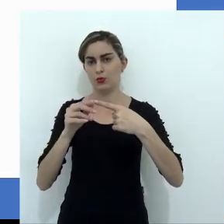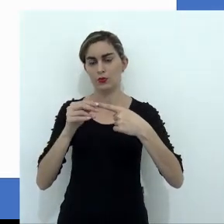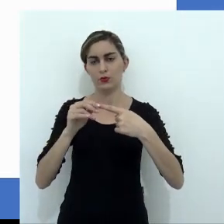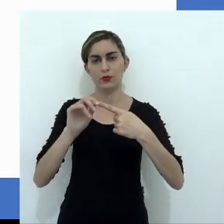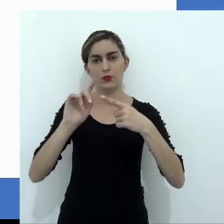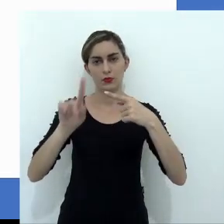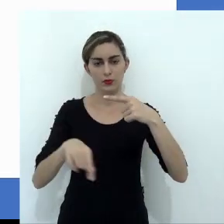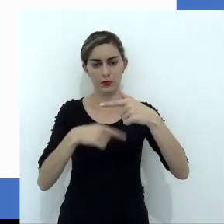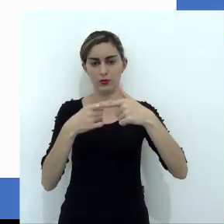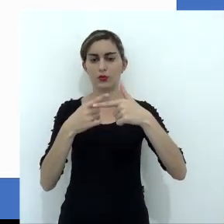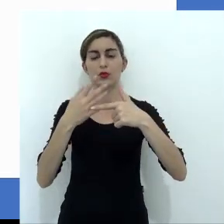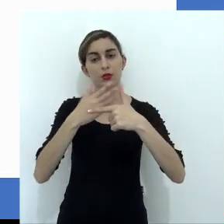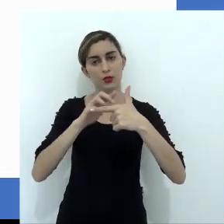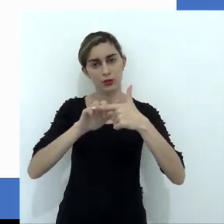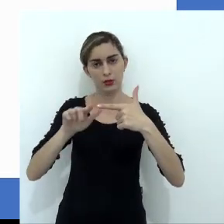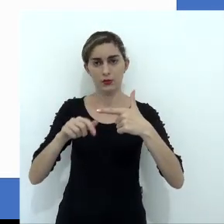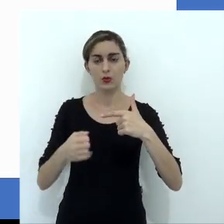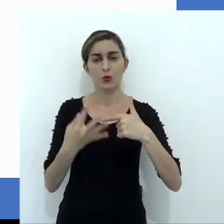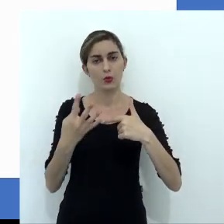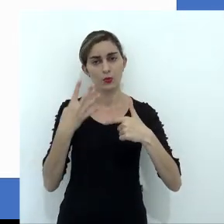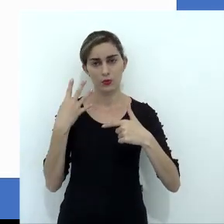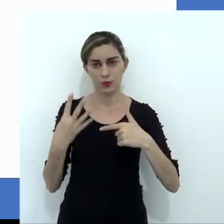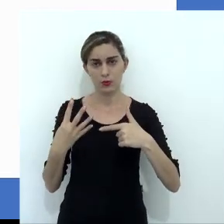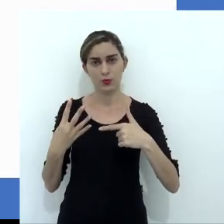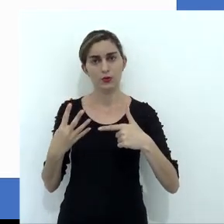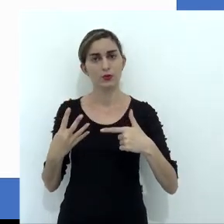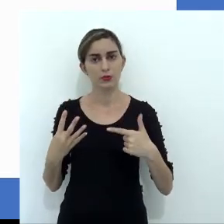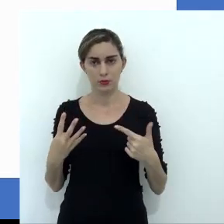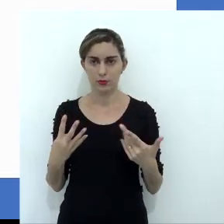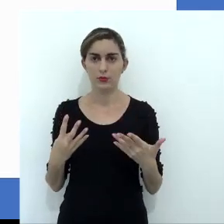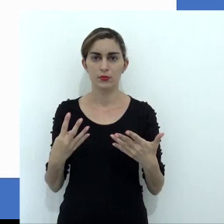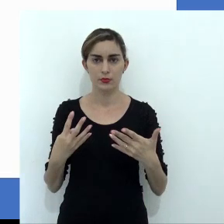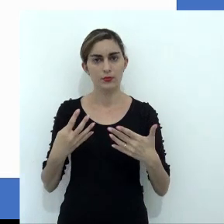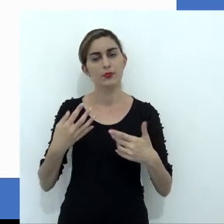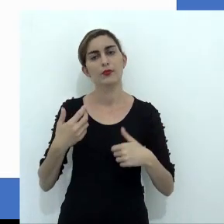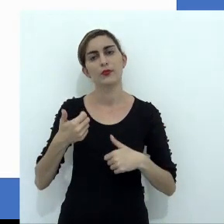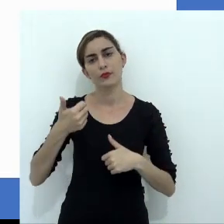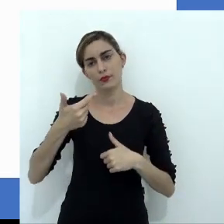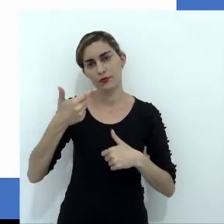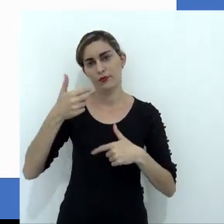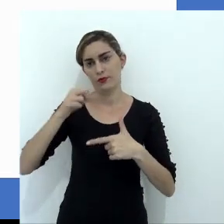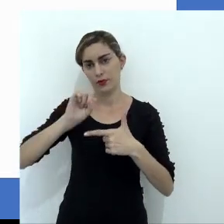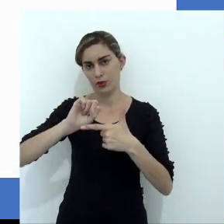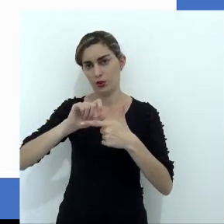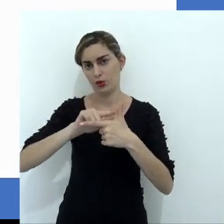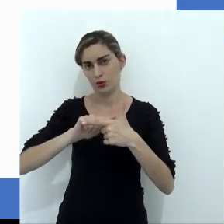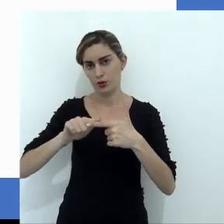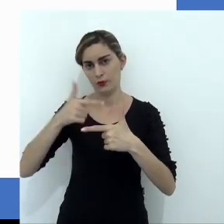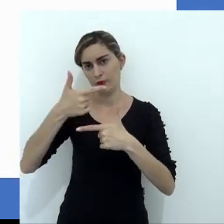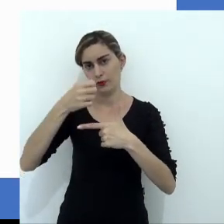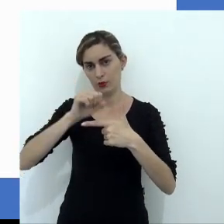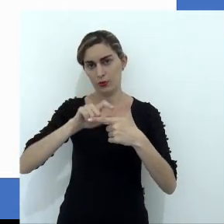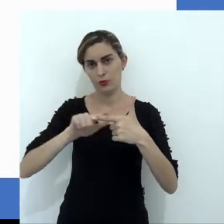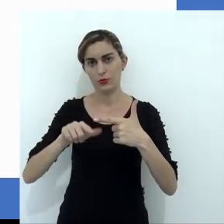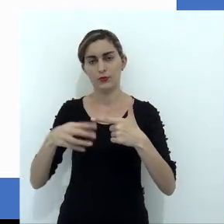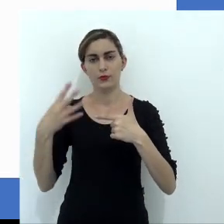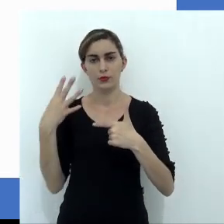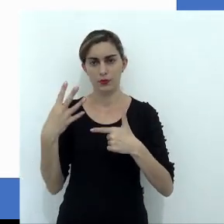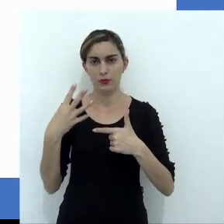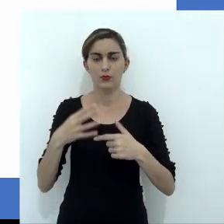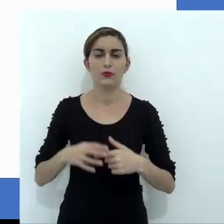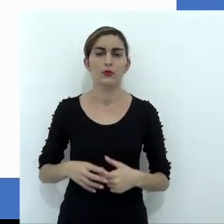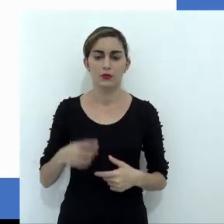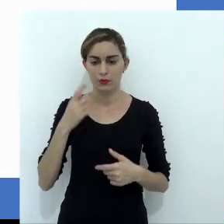da fração do problema. Qual é o denominador da fração do problema? É o denominador 4, tranquilo? Então, primeiro a gente vai